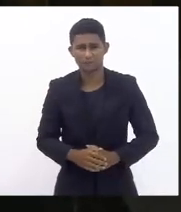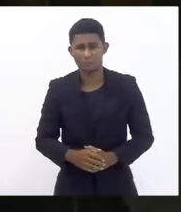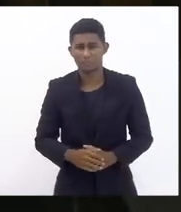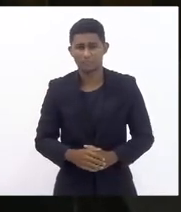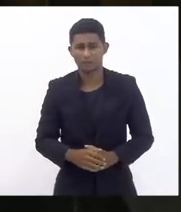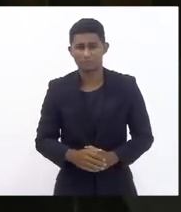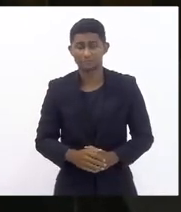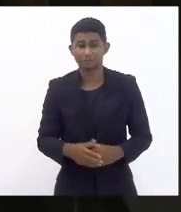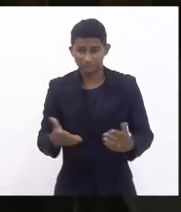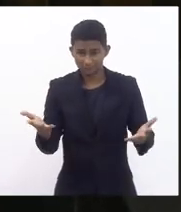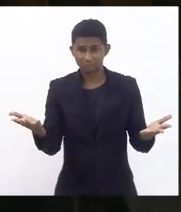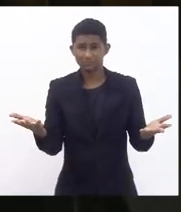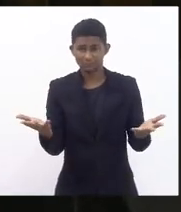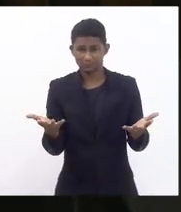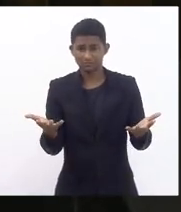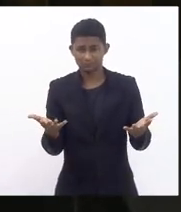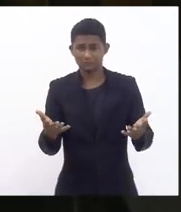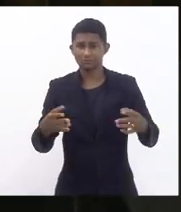Nos tempos que a gente vive,